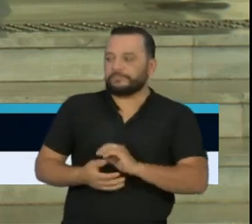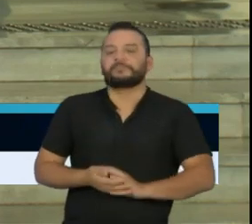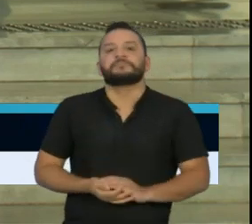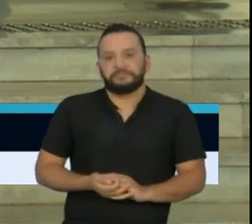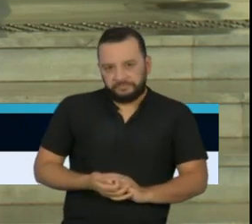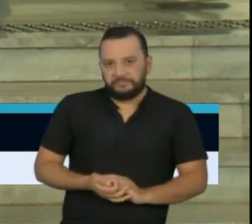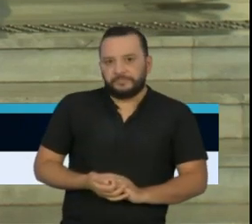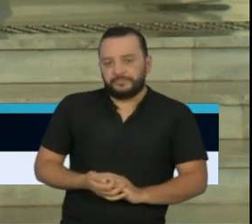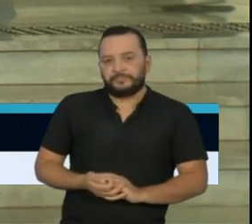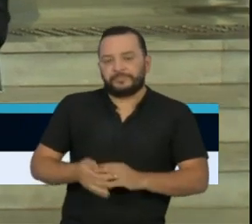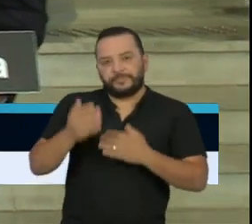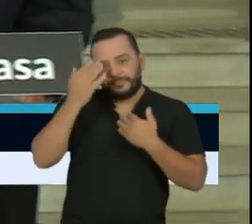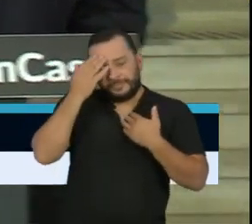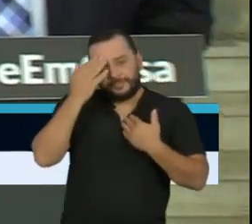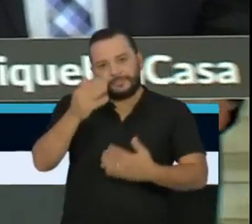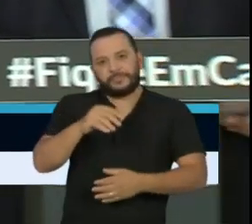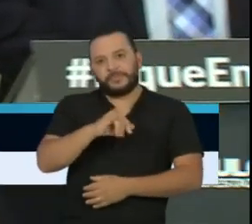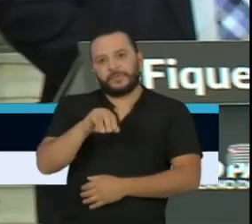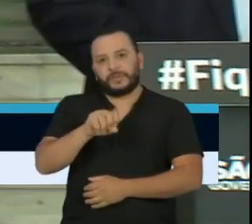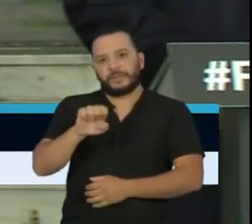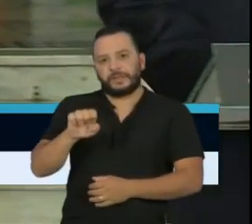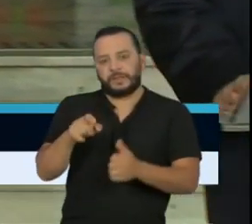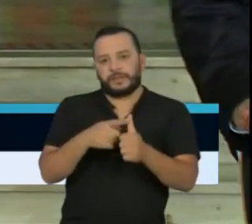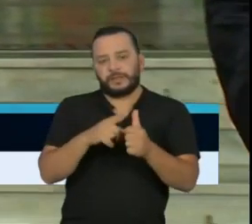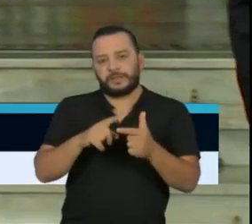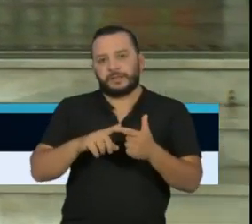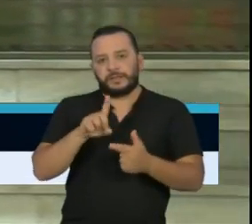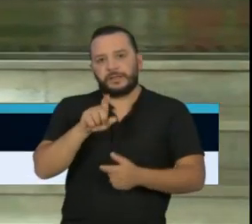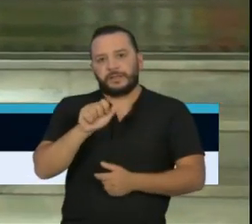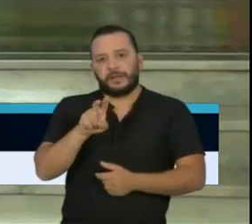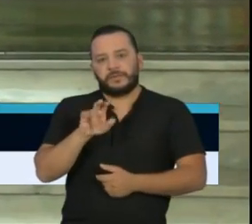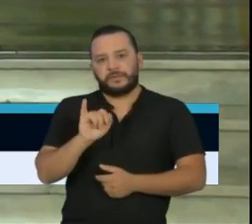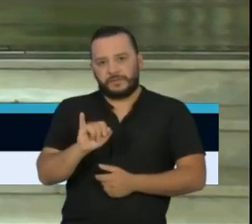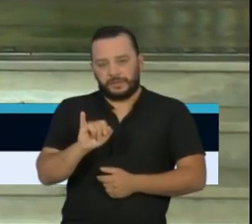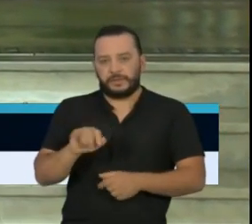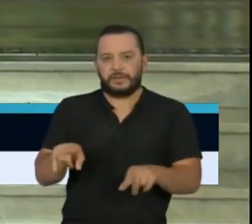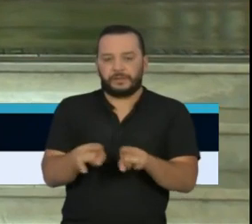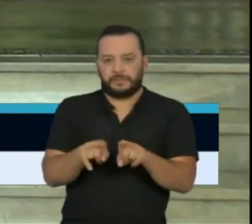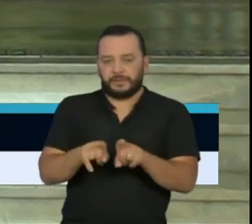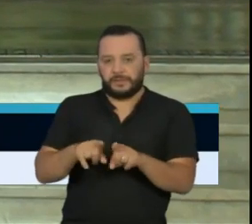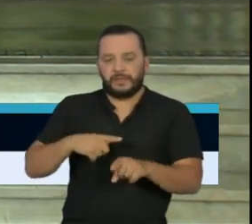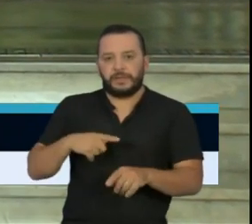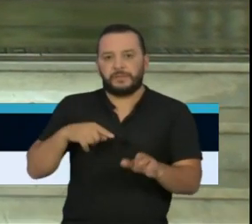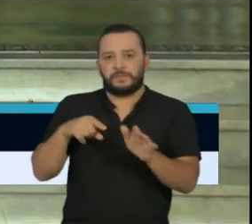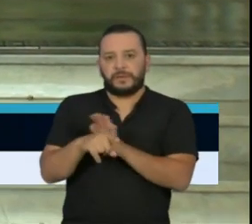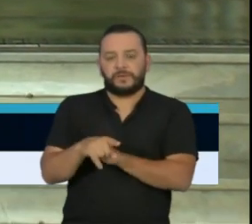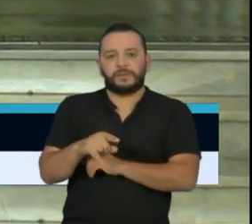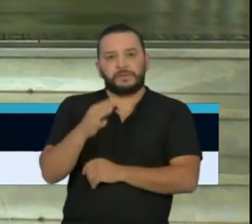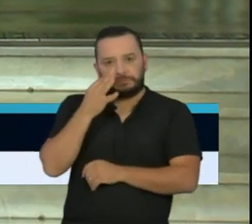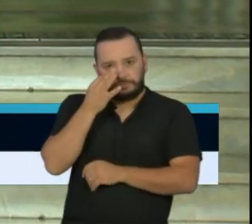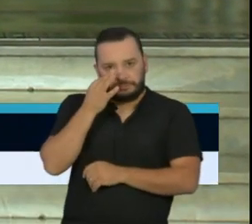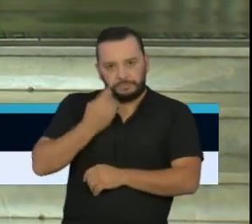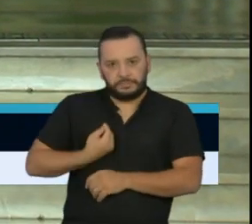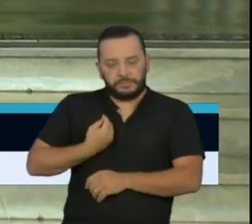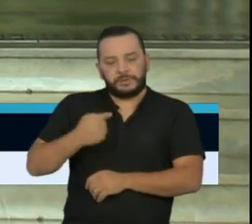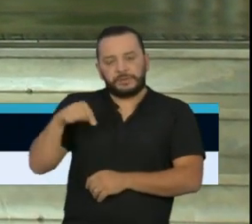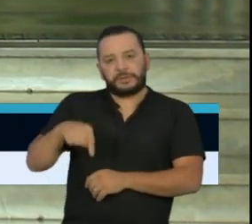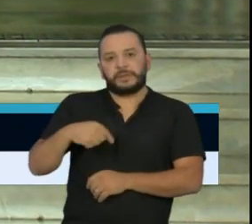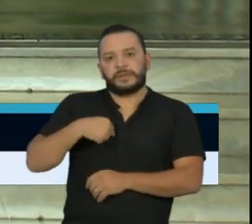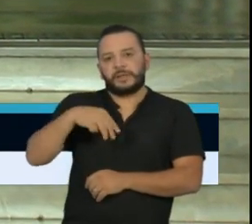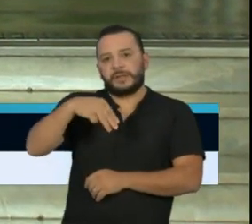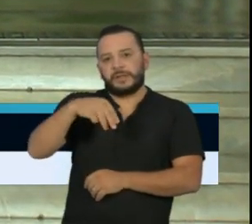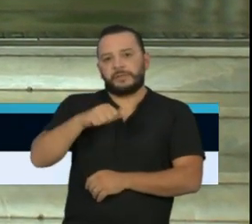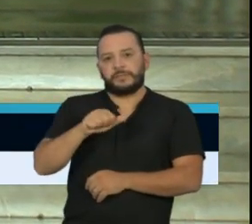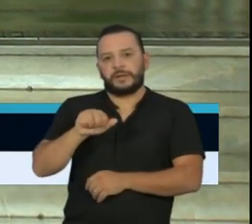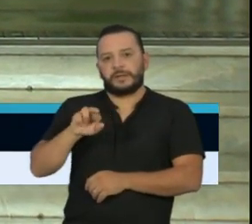Obrigado, doutor Germa. Obrigado, doutor Davi Wippe. Vamos agora à penúltima pergunta, ela é presencial, da jornalista Marcela Raal. Paloma,